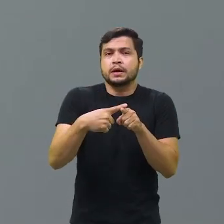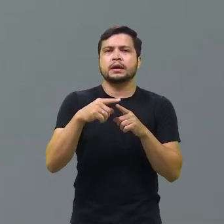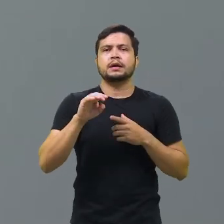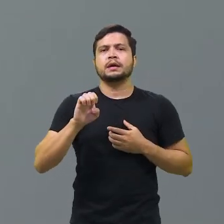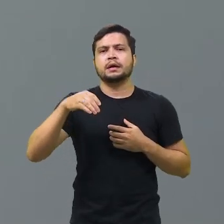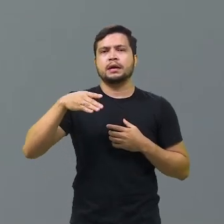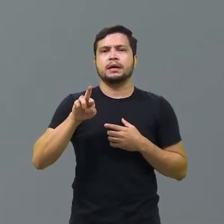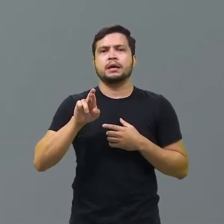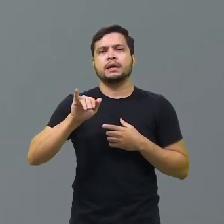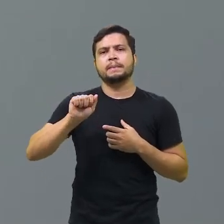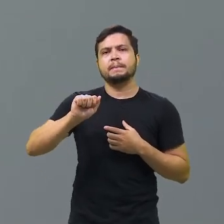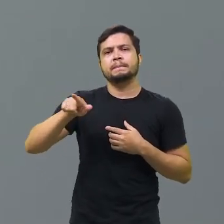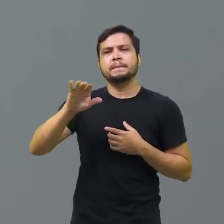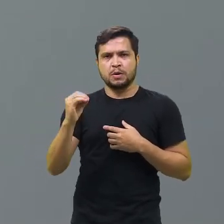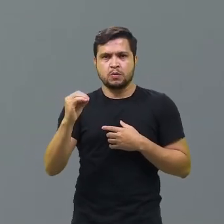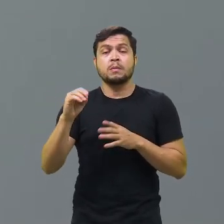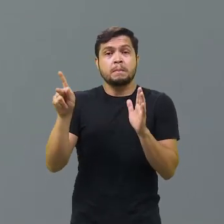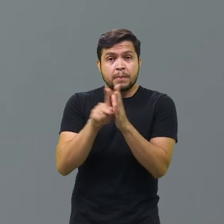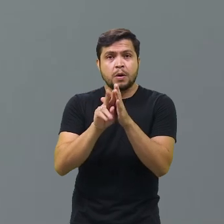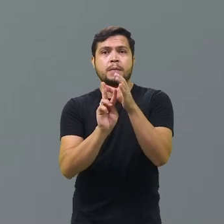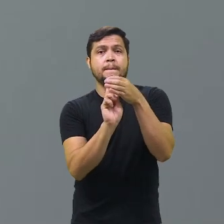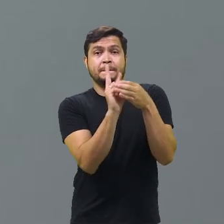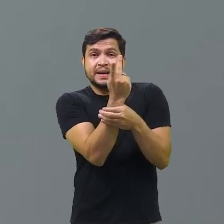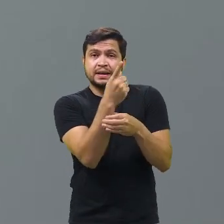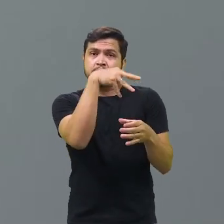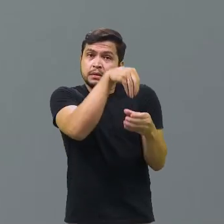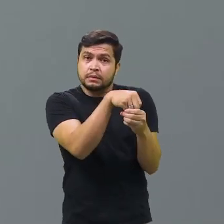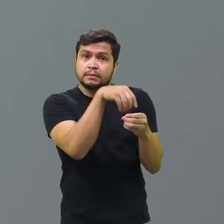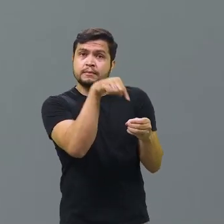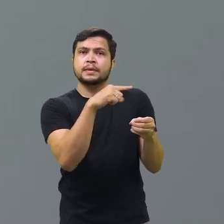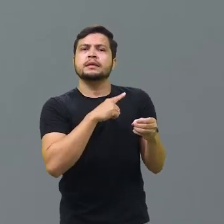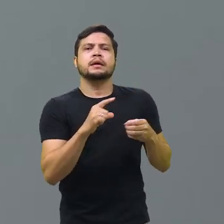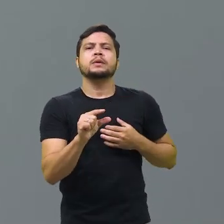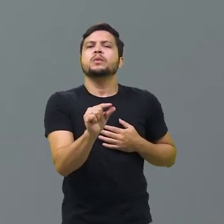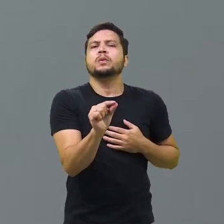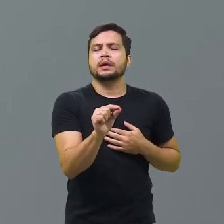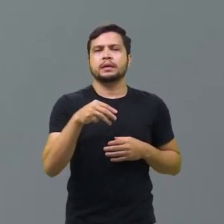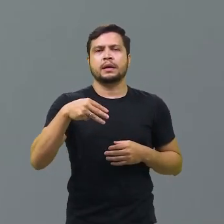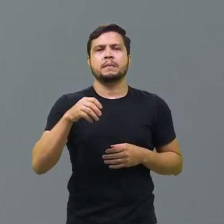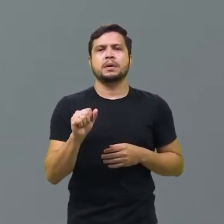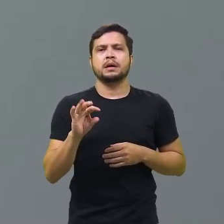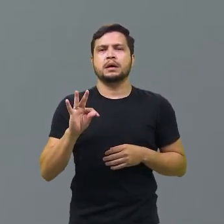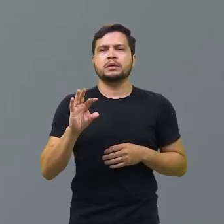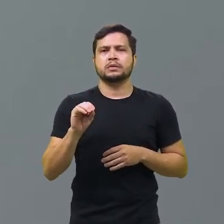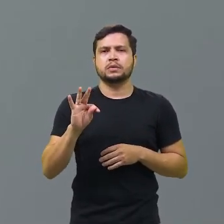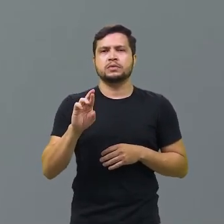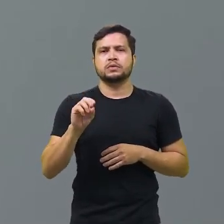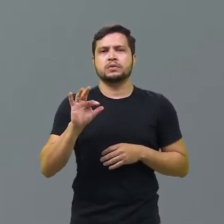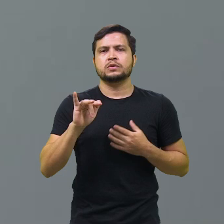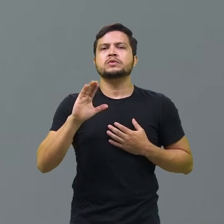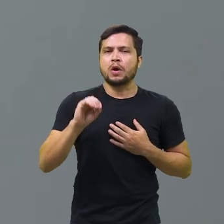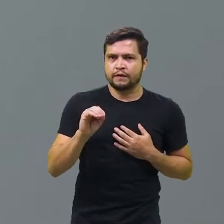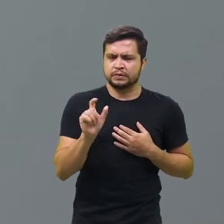Os embriões das plantas são embriões matotróficos. Eita, palavras difíceis, né? E por isso que às vezes a botânica tem